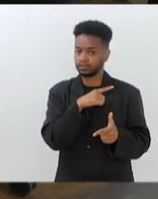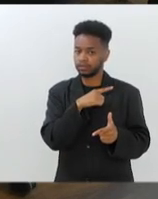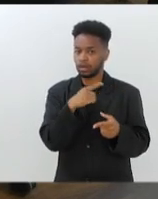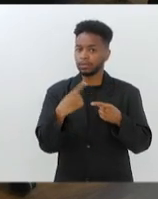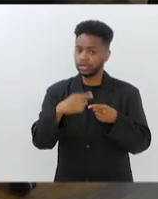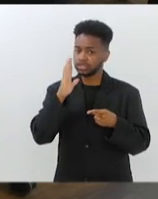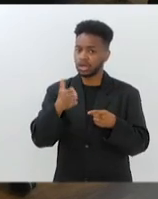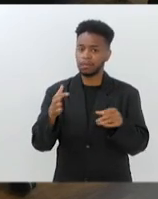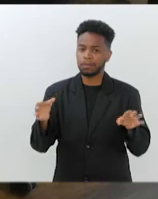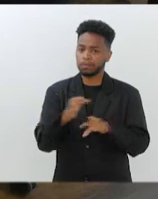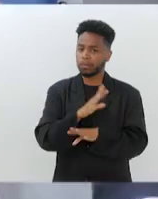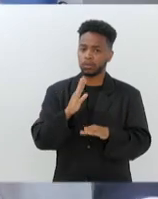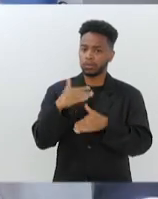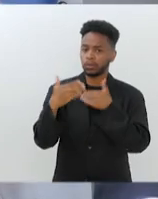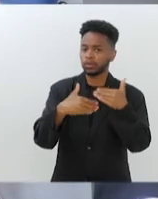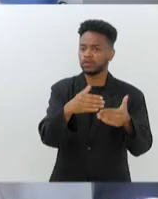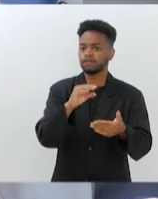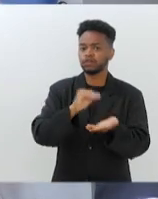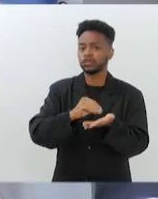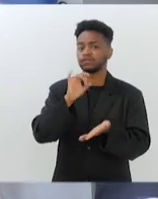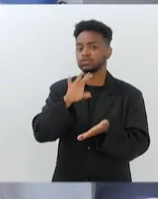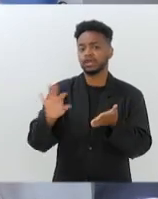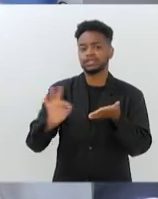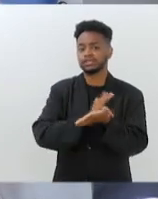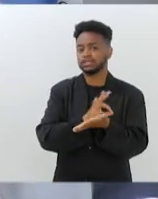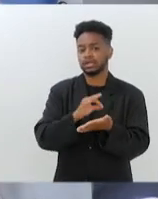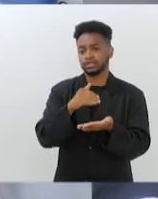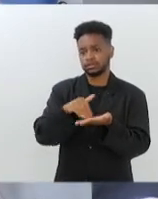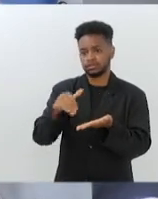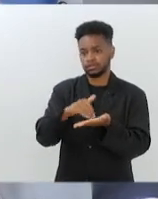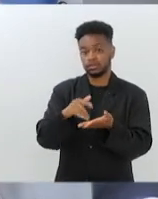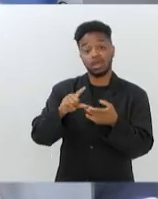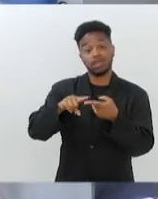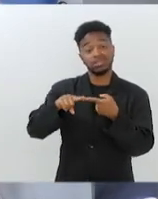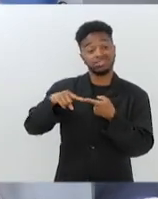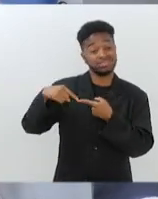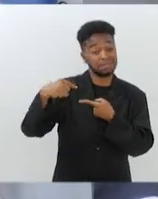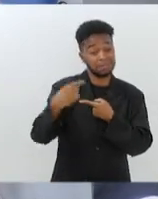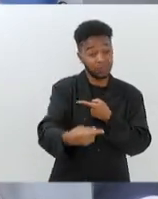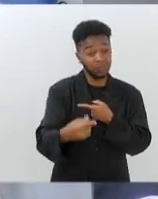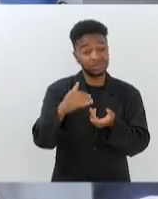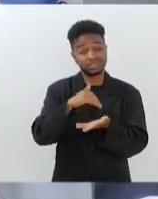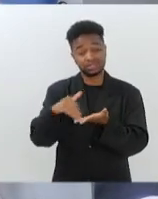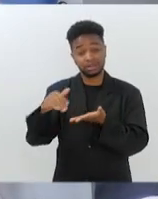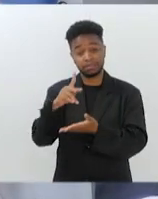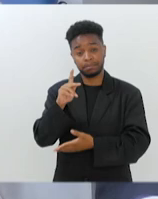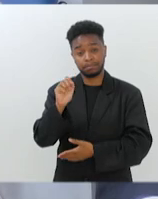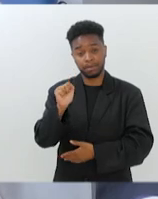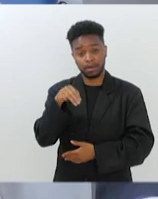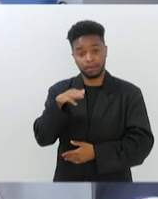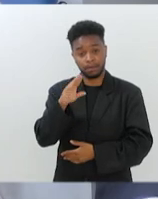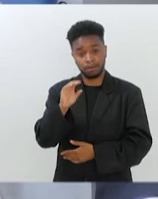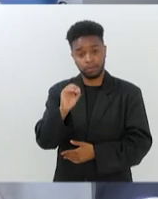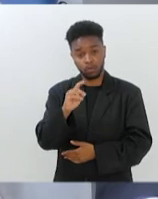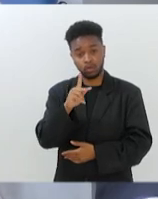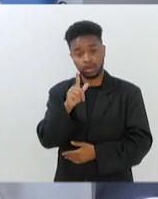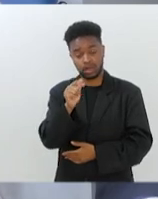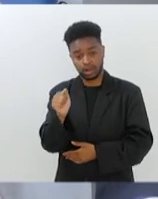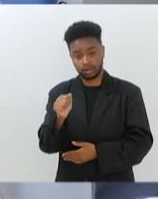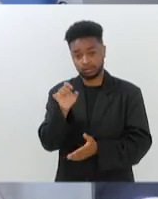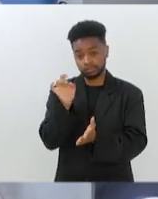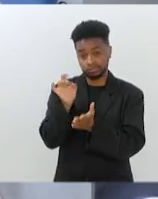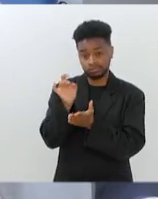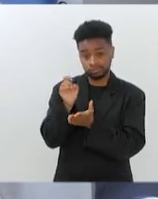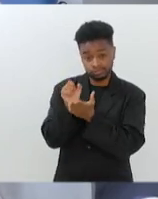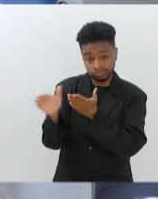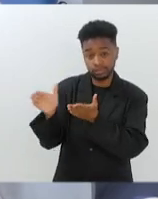tinha chegado ao final só faltava a assinatura do secretário aí foi quando o secretário pampolha foi exonerado e entrou o Bernardo e ele não